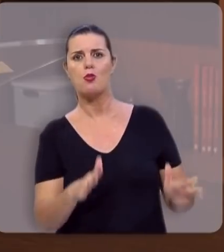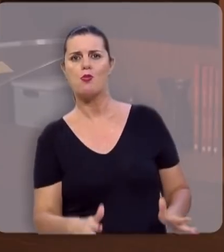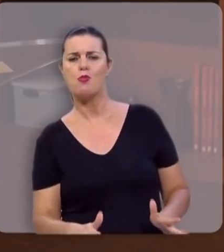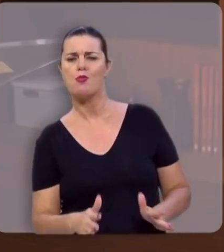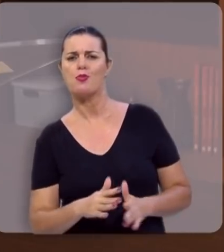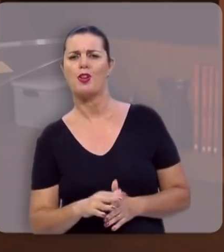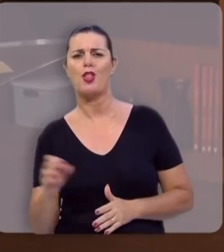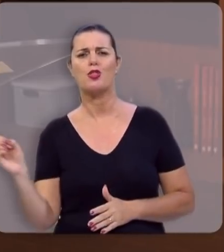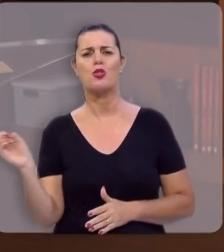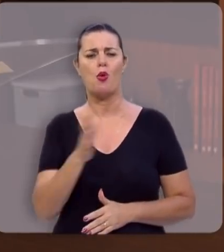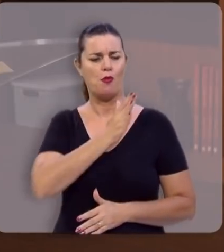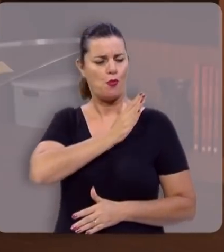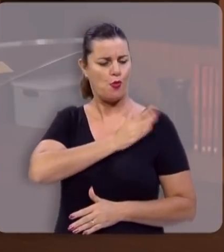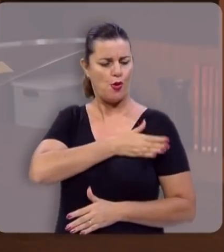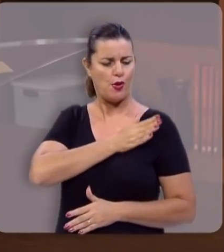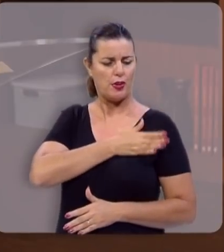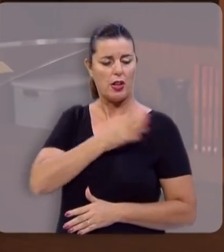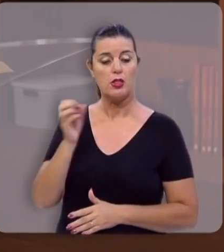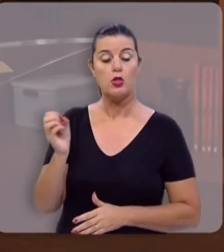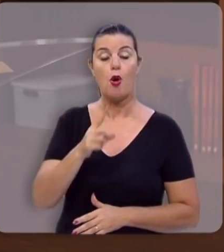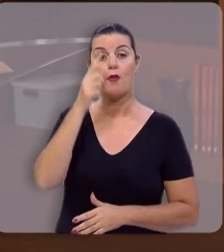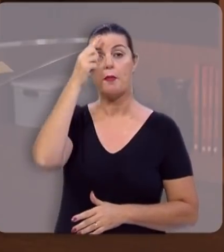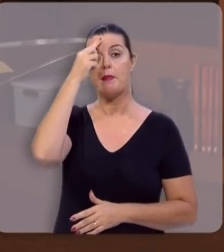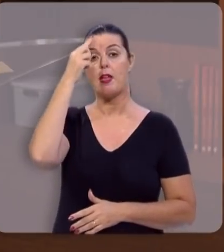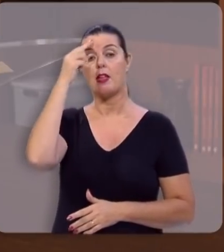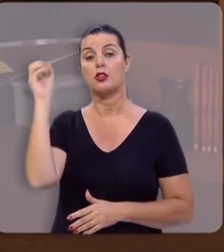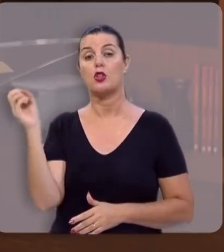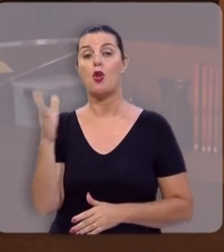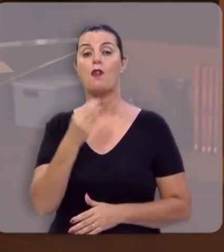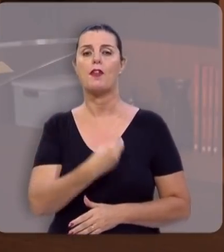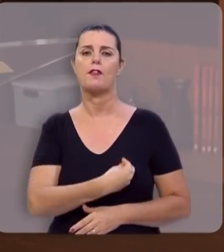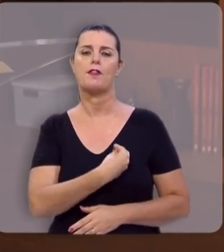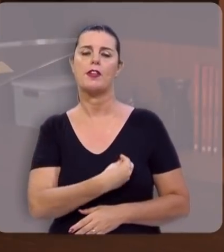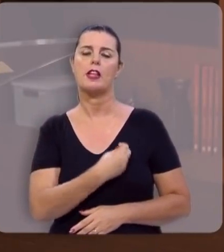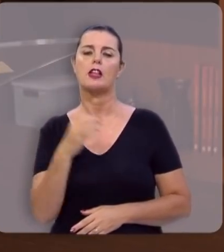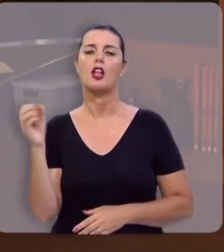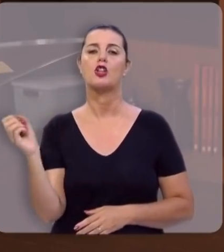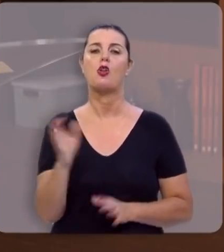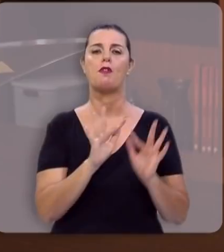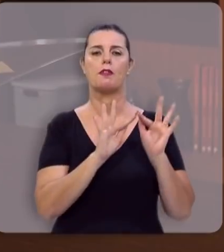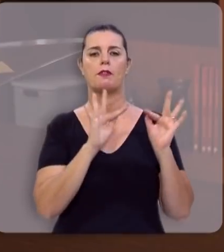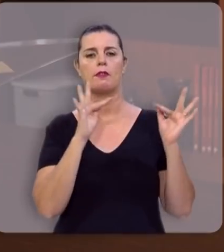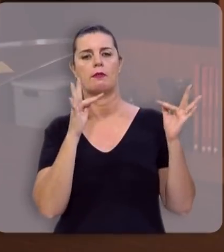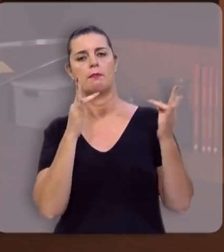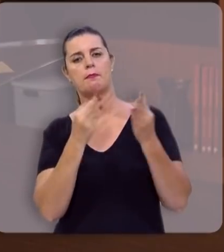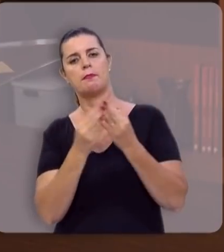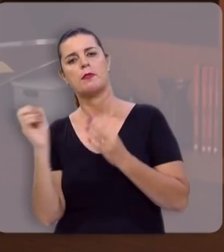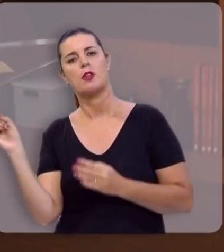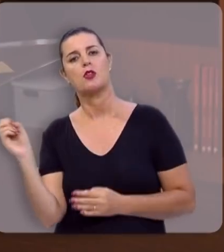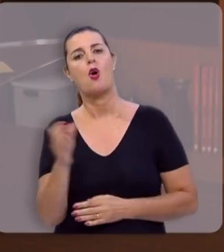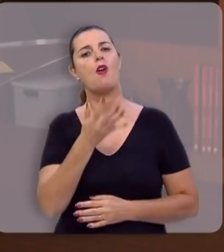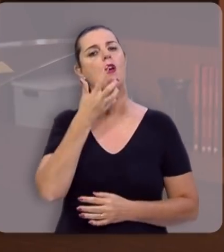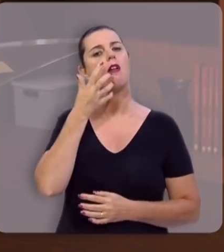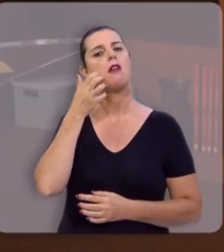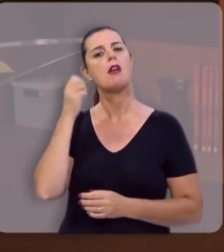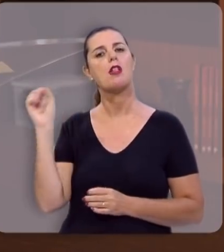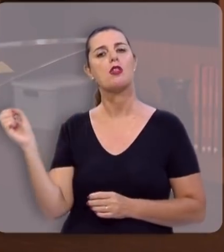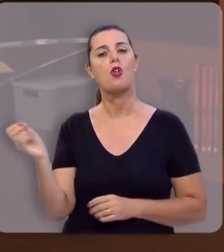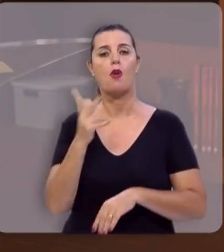novo coração, uma nova mente, uma nova vida, uma nova família, uma nova herança, uma nova